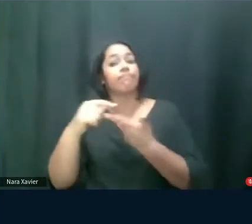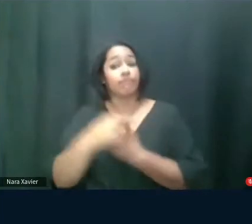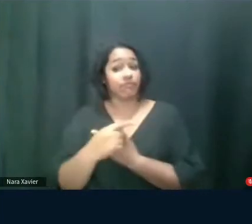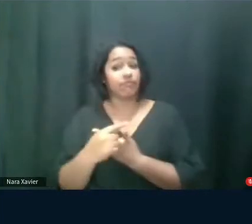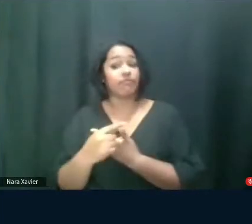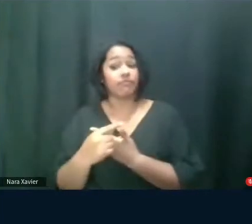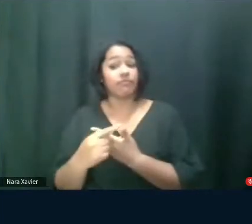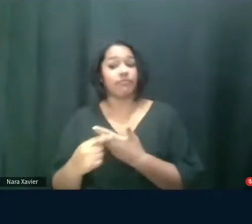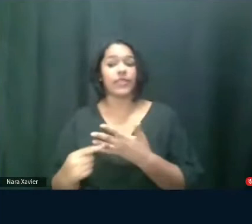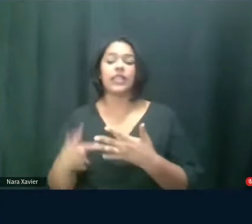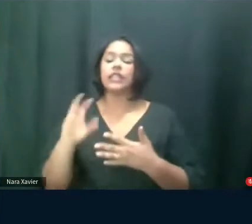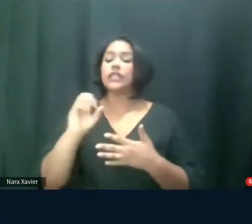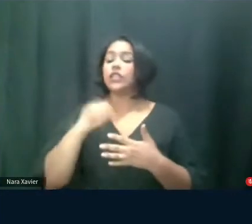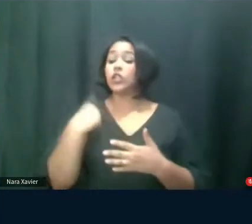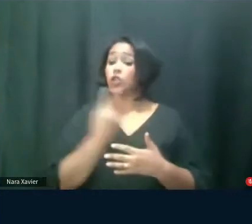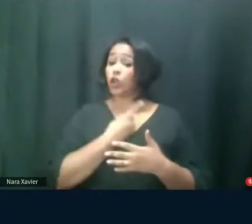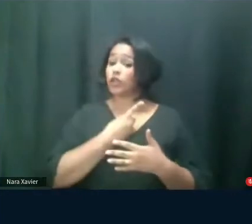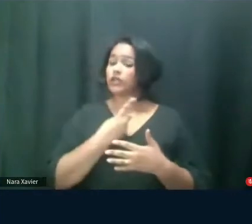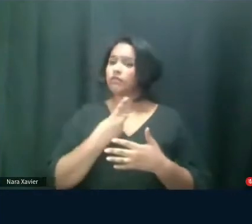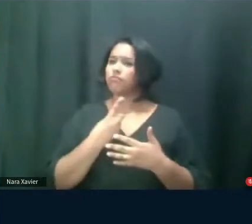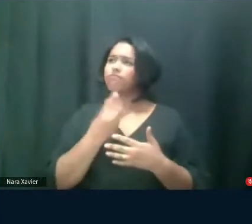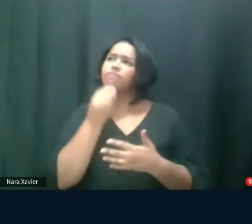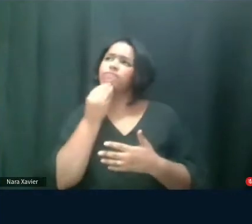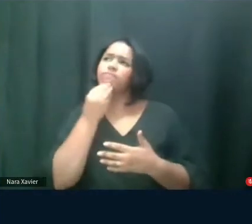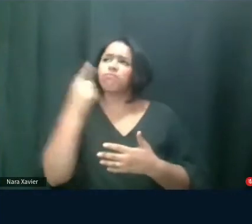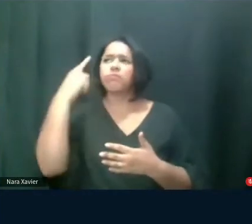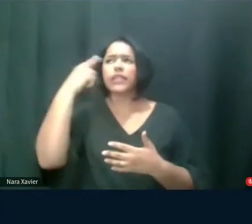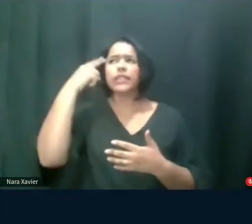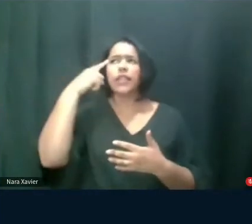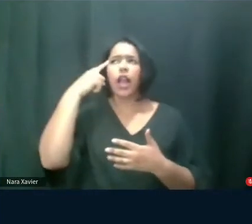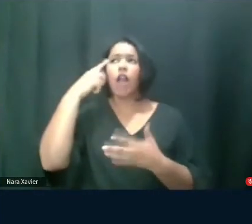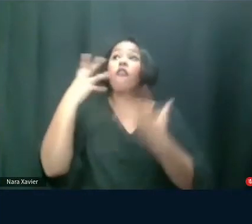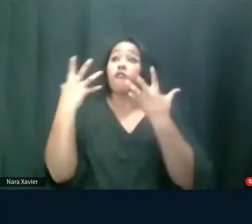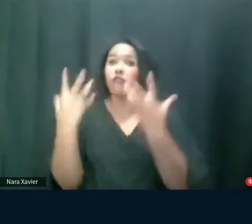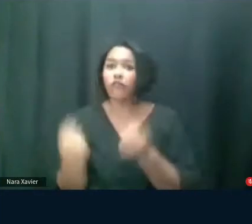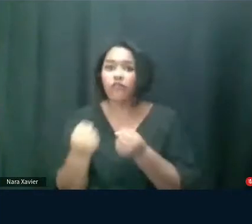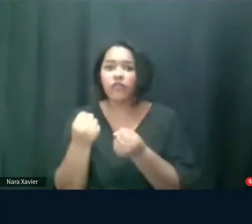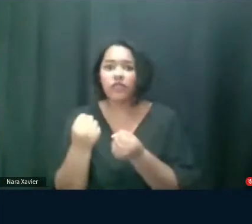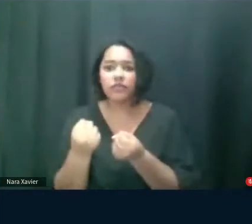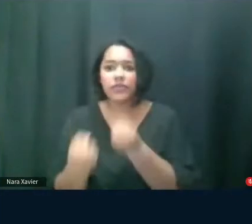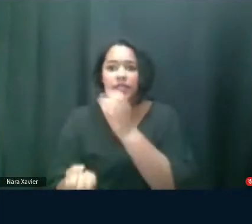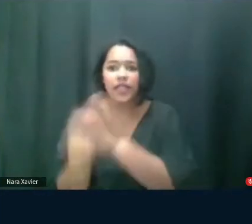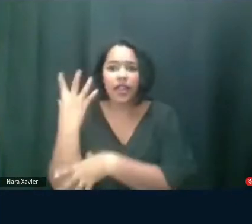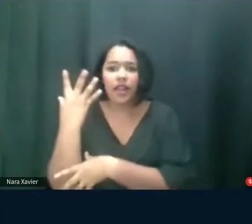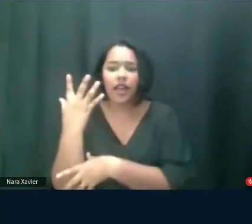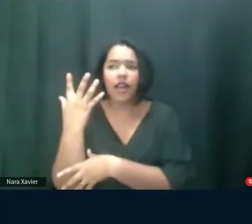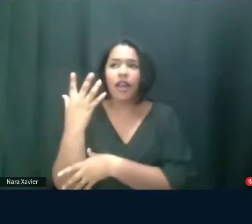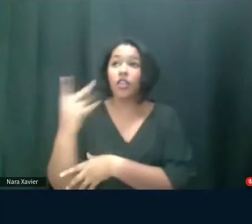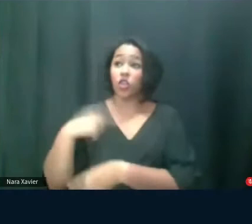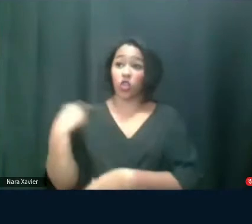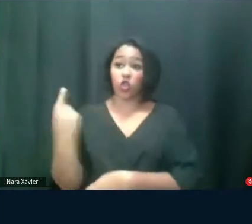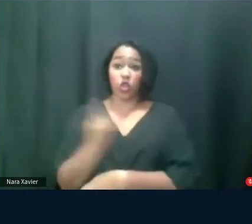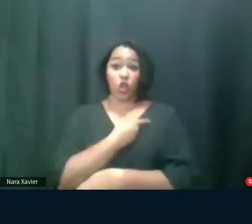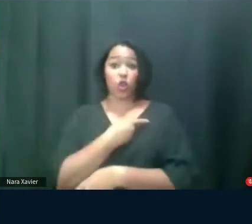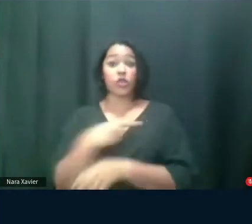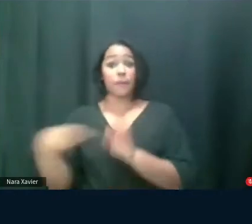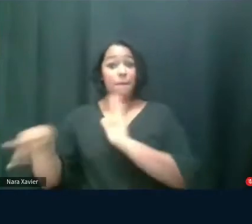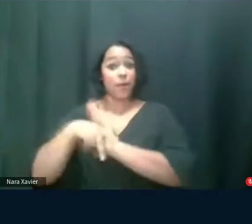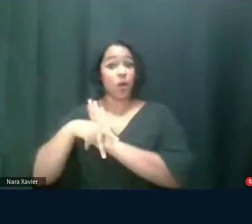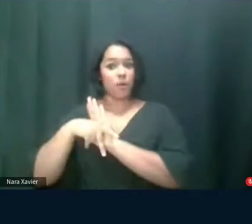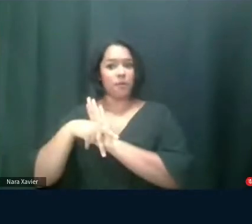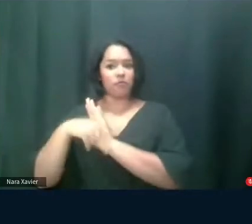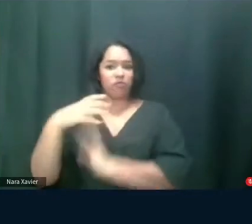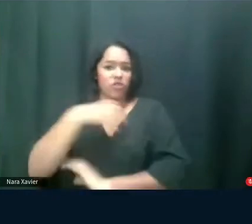levanta? Será que a gente poderia pensar em montar uma abordagem, criar uma abordagem nossa a partir